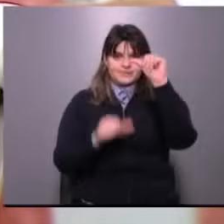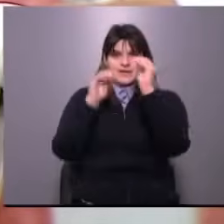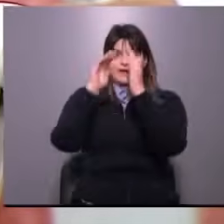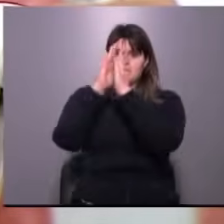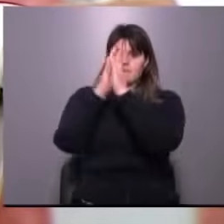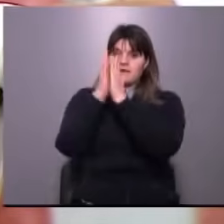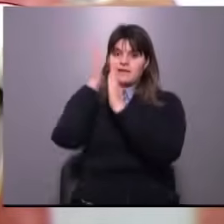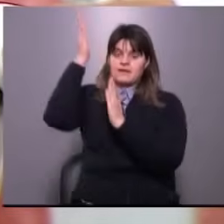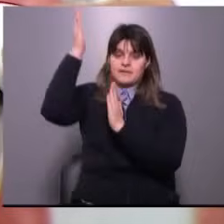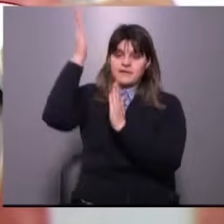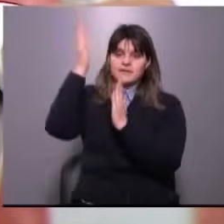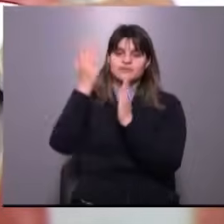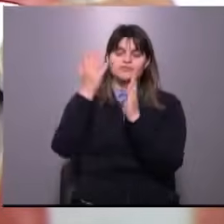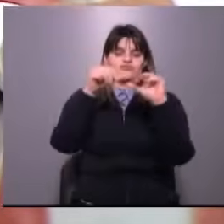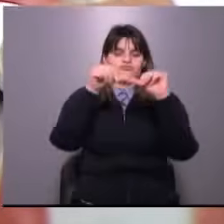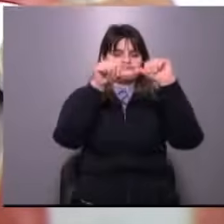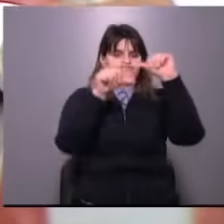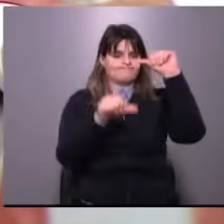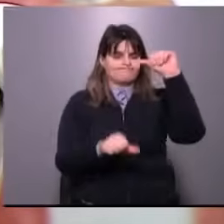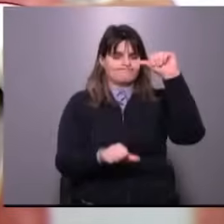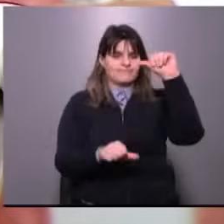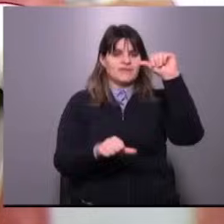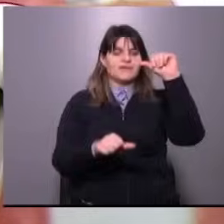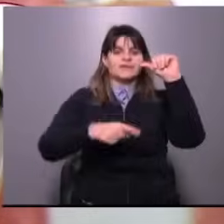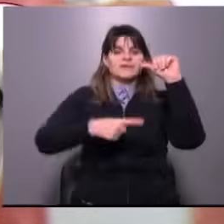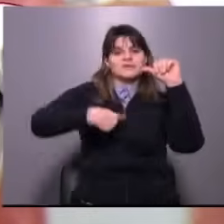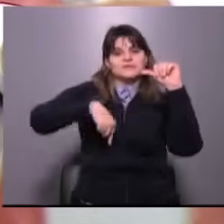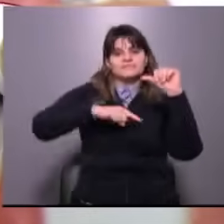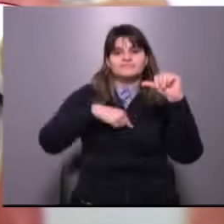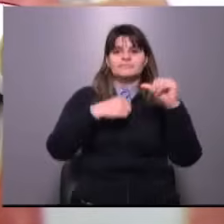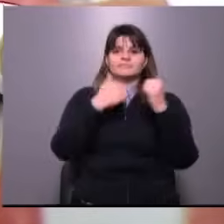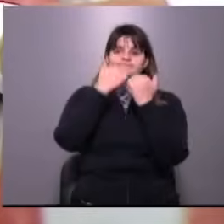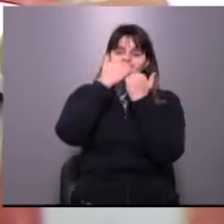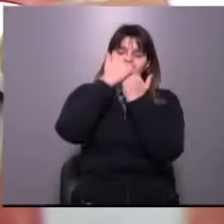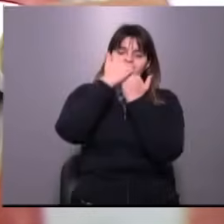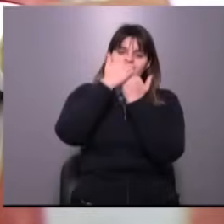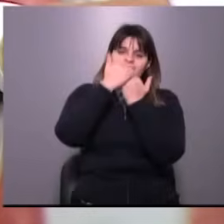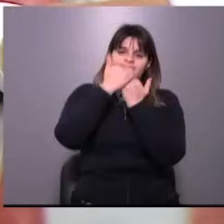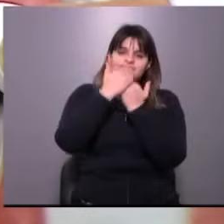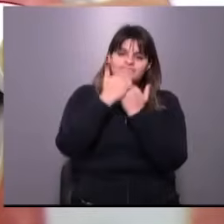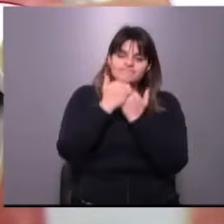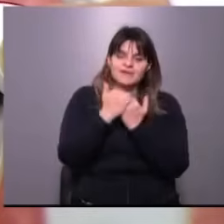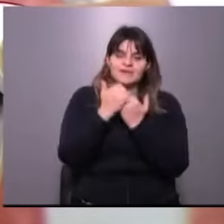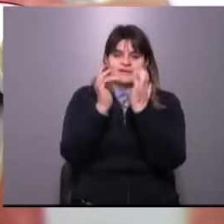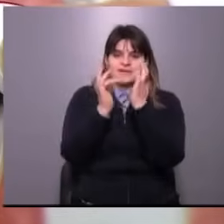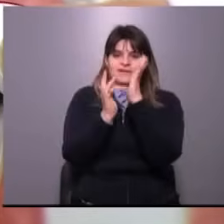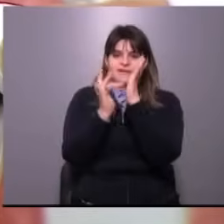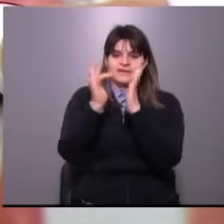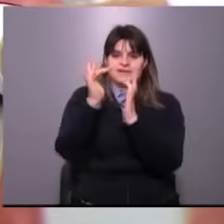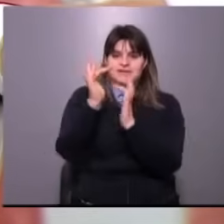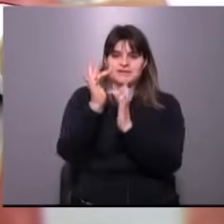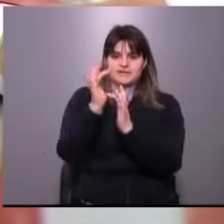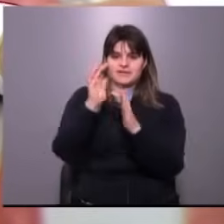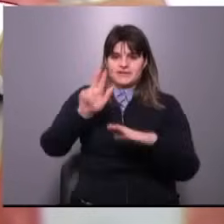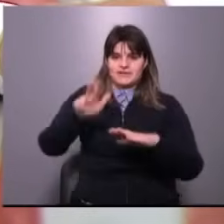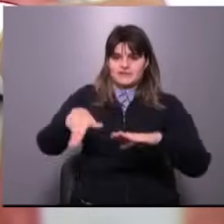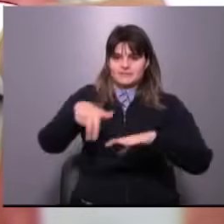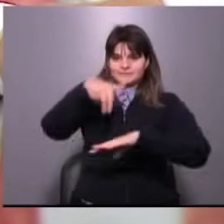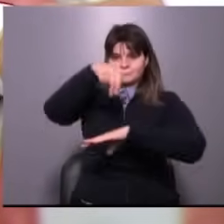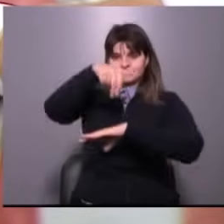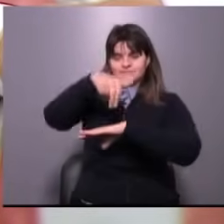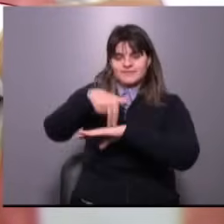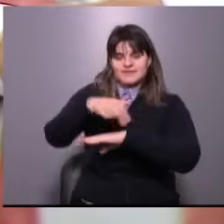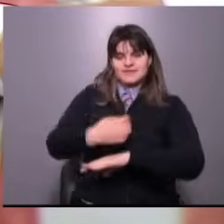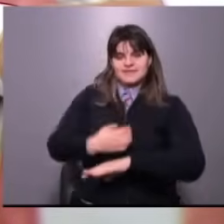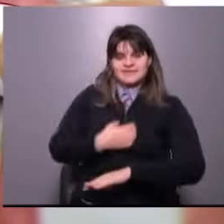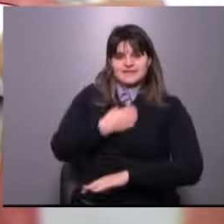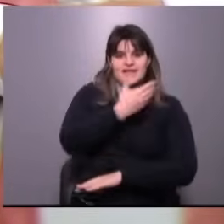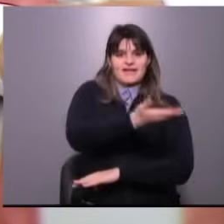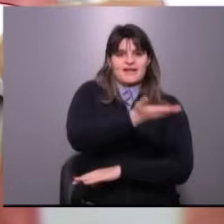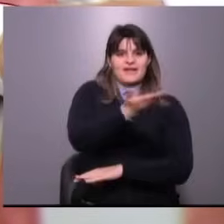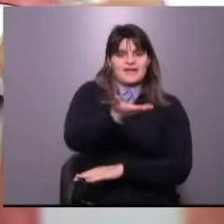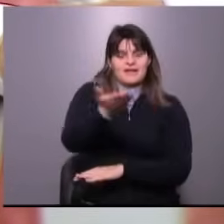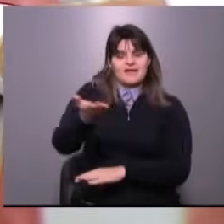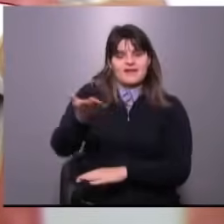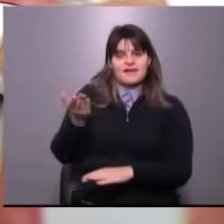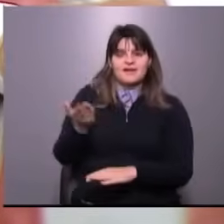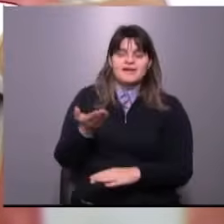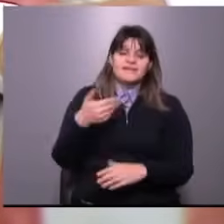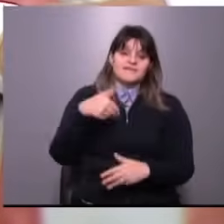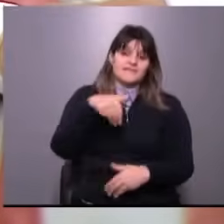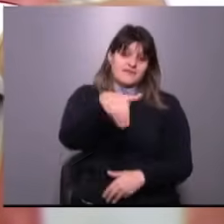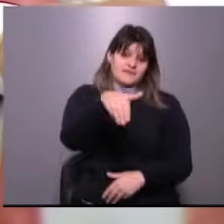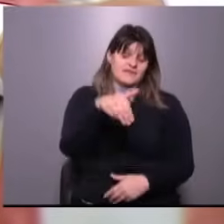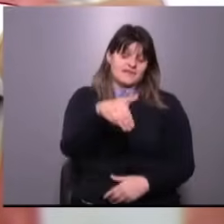Antes de ouvirmos a palavra de Deus, de celebrarmos a presença querida de Cristo ressuscitado no meio de